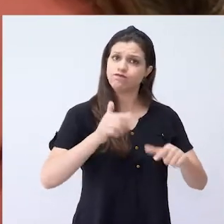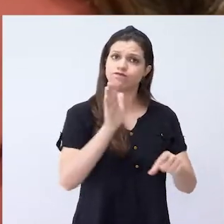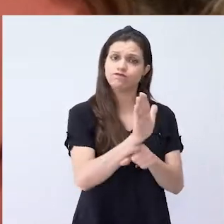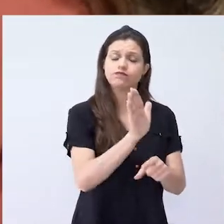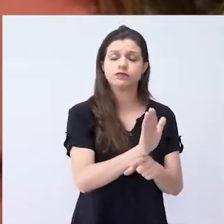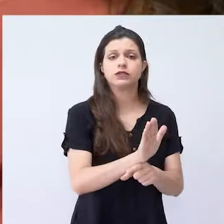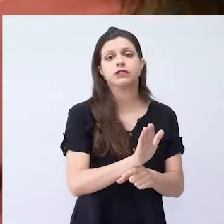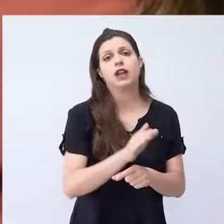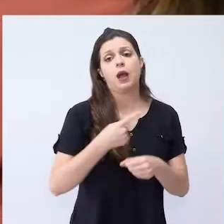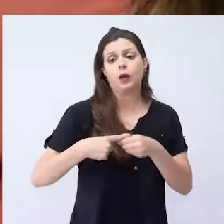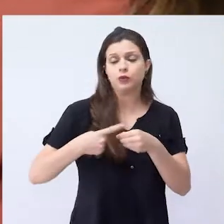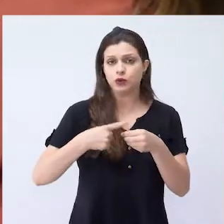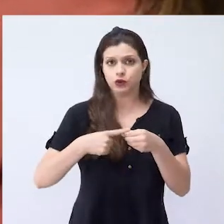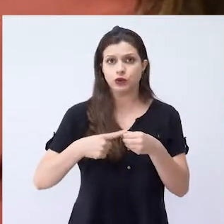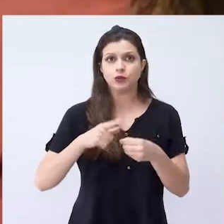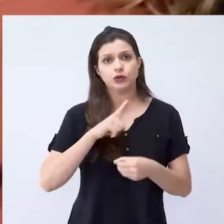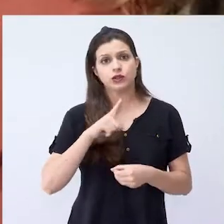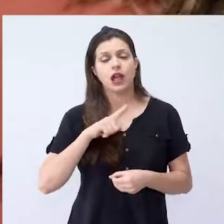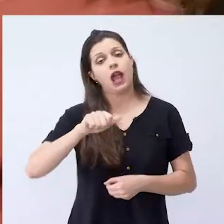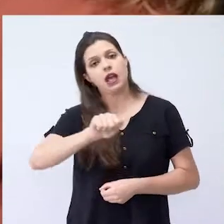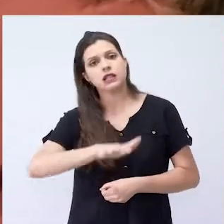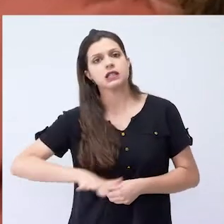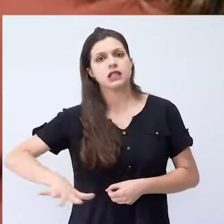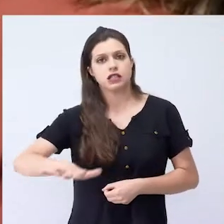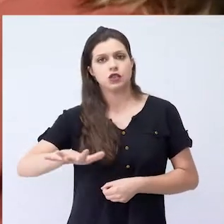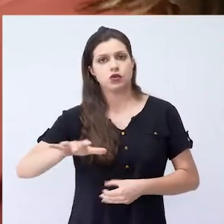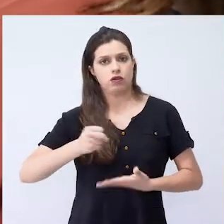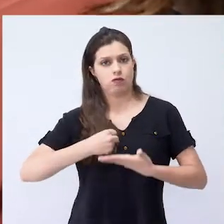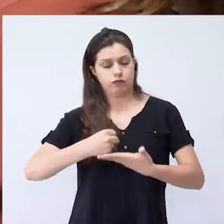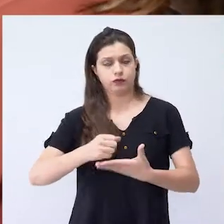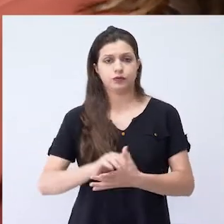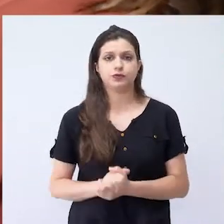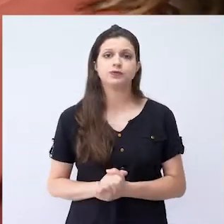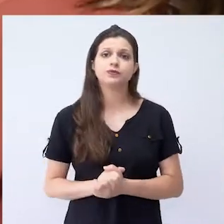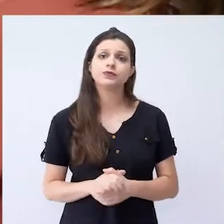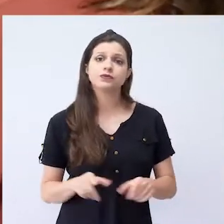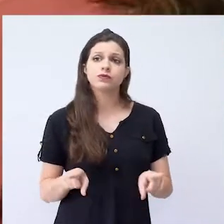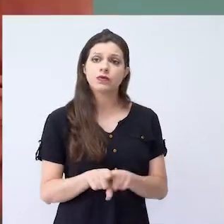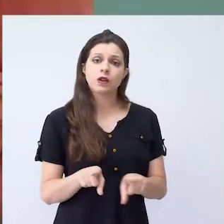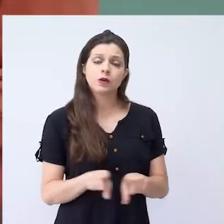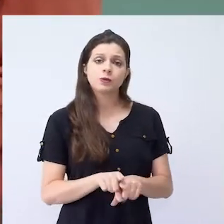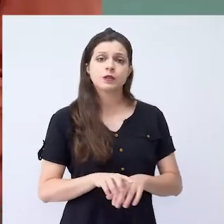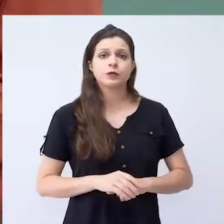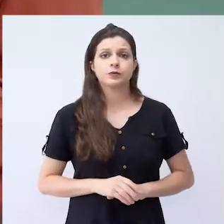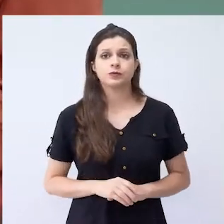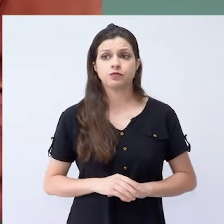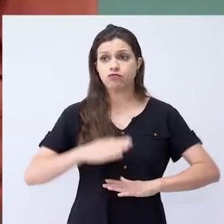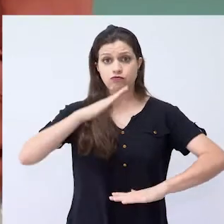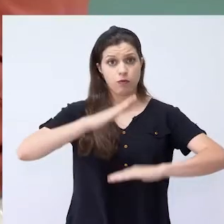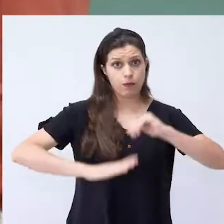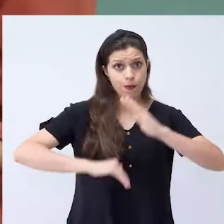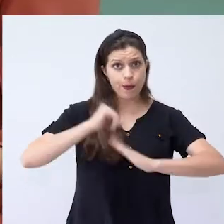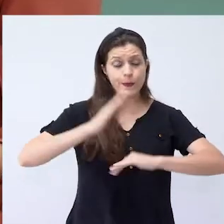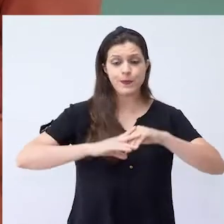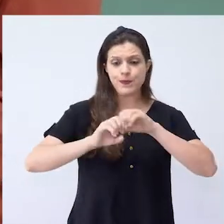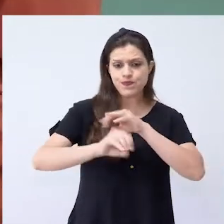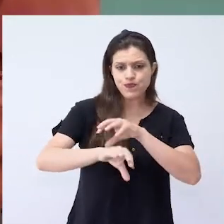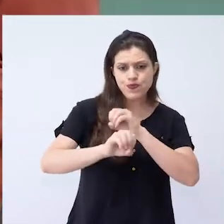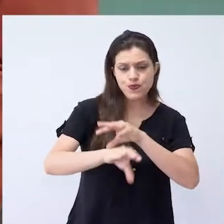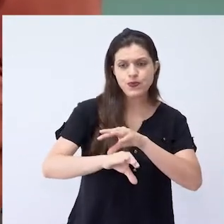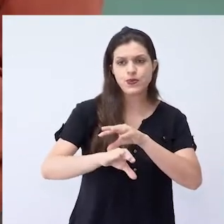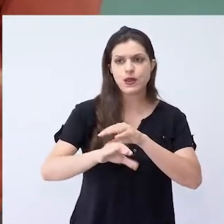serviço de fortalecimento de vínculo, que é oferecido pelo município através da assistência social, a inserção dele em programas